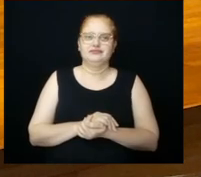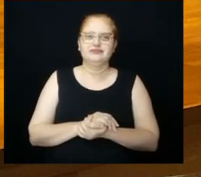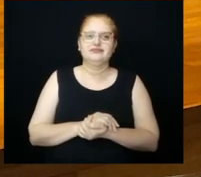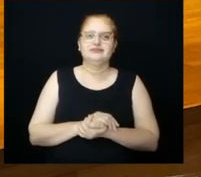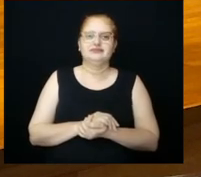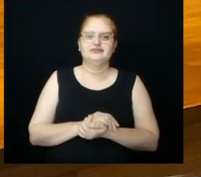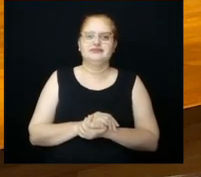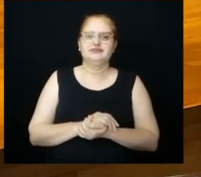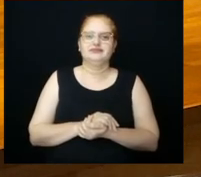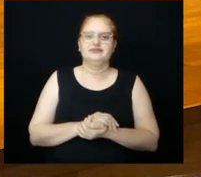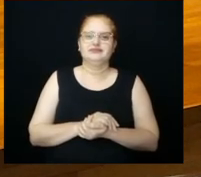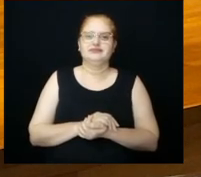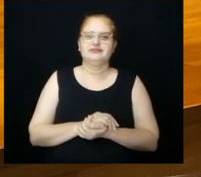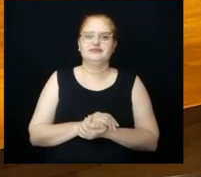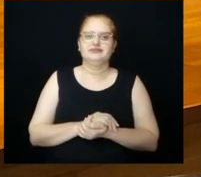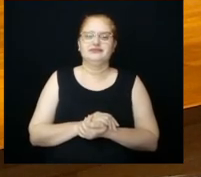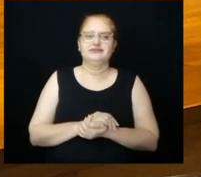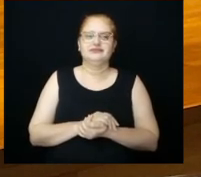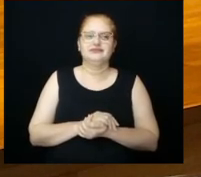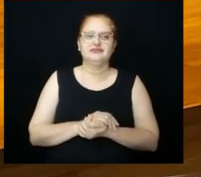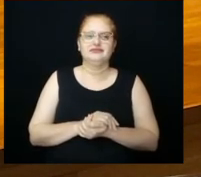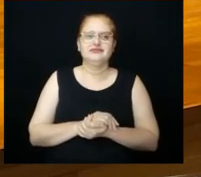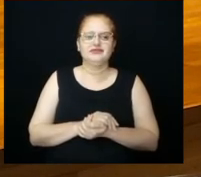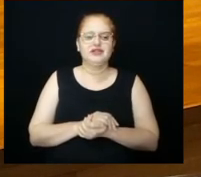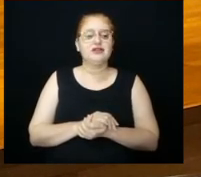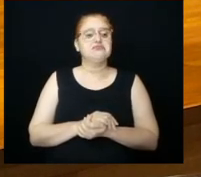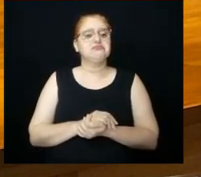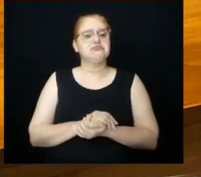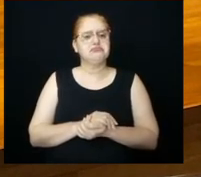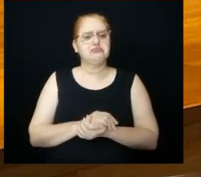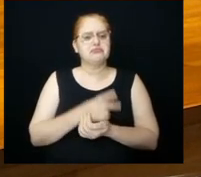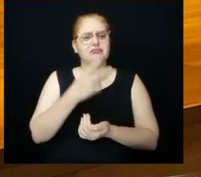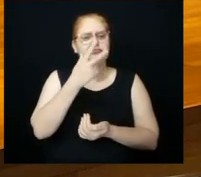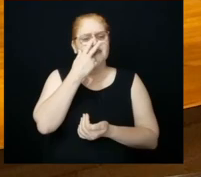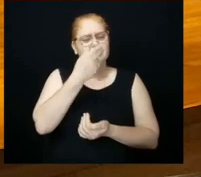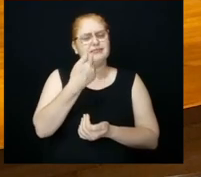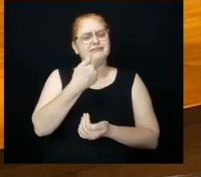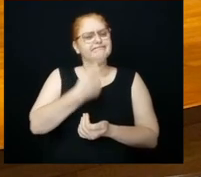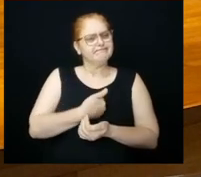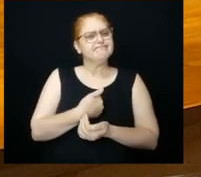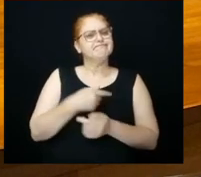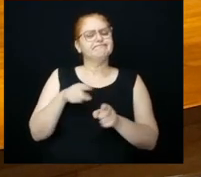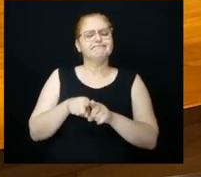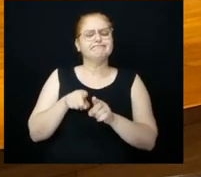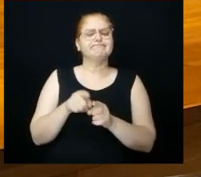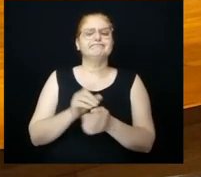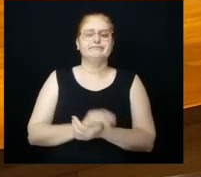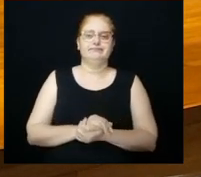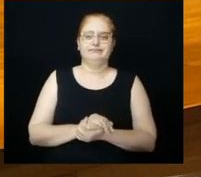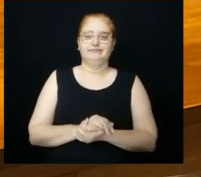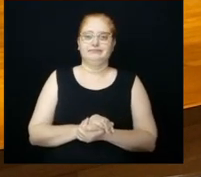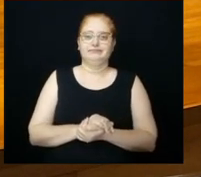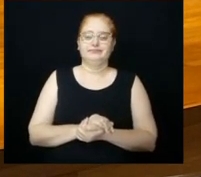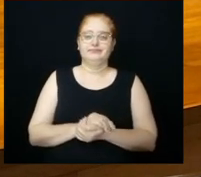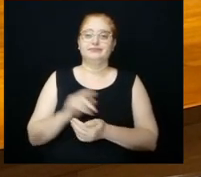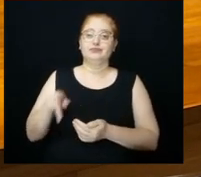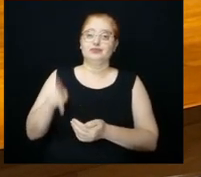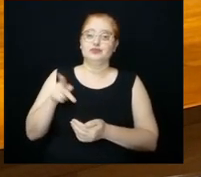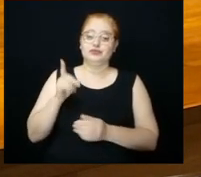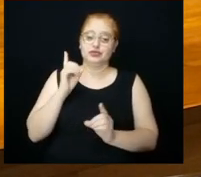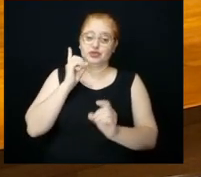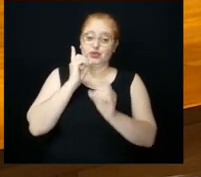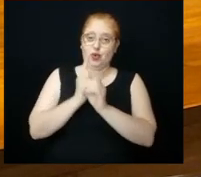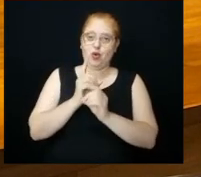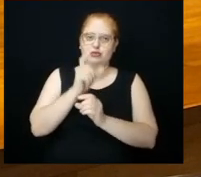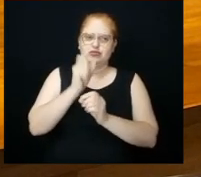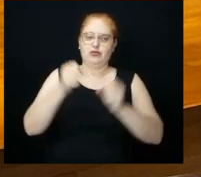está se identificando com essa história, de alguma maneira, do Kinzu. Né? O Kinzu encontra um